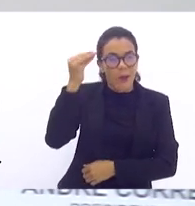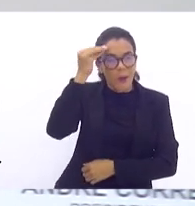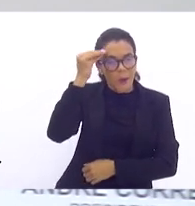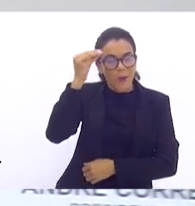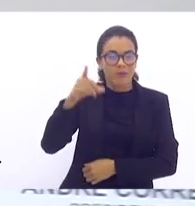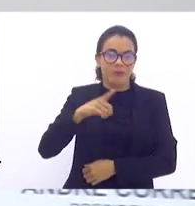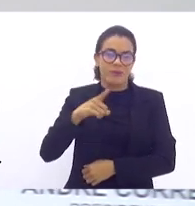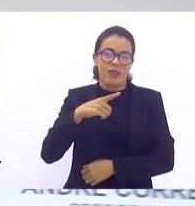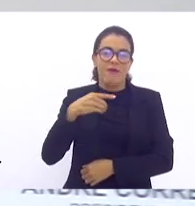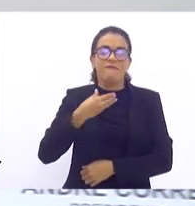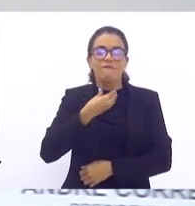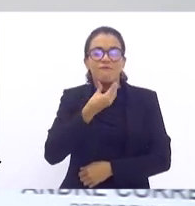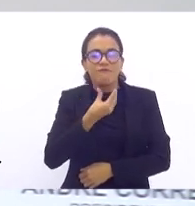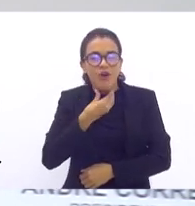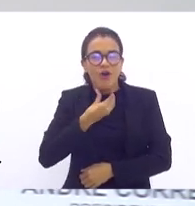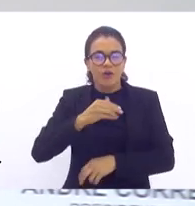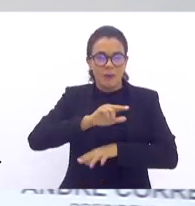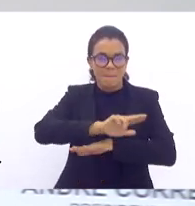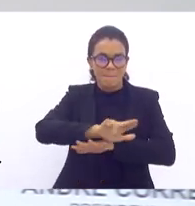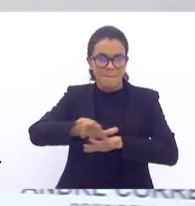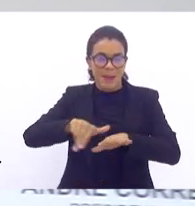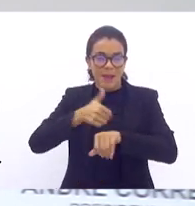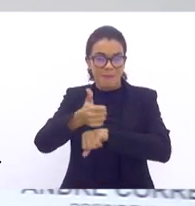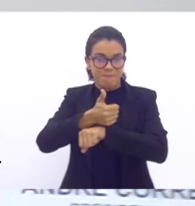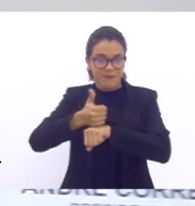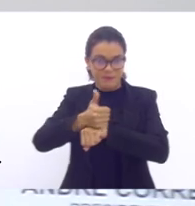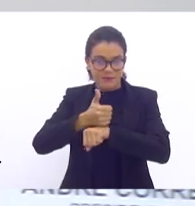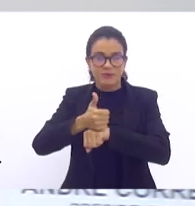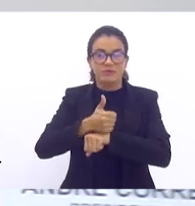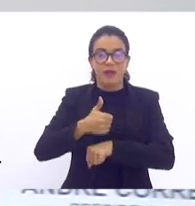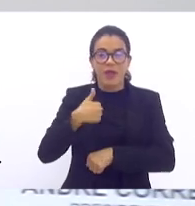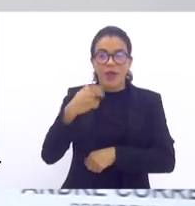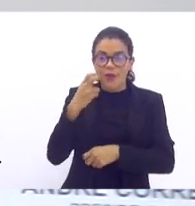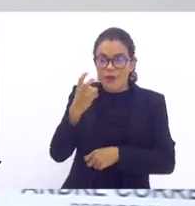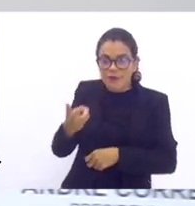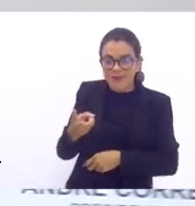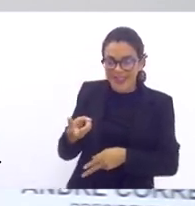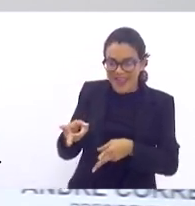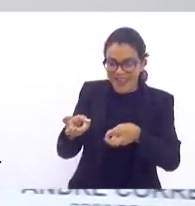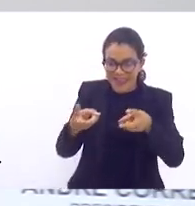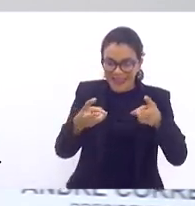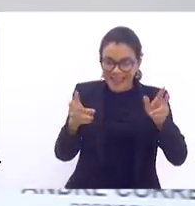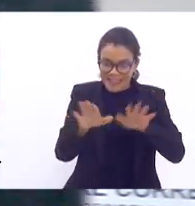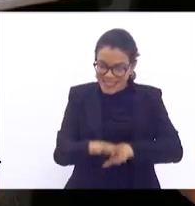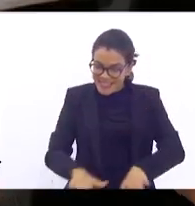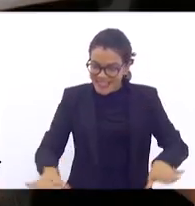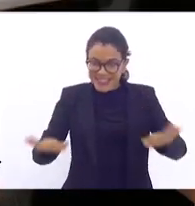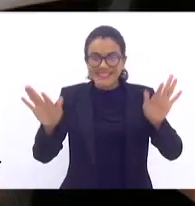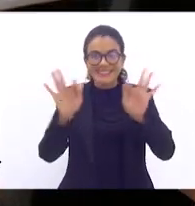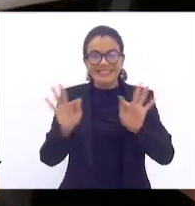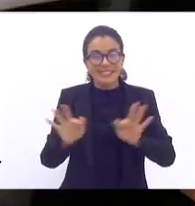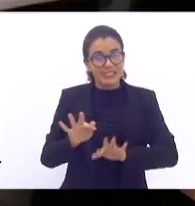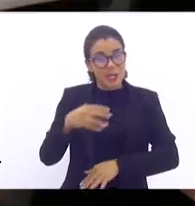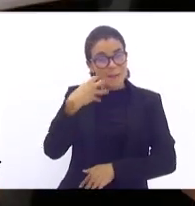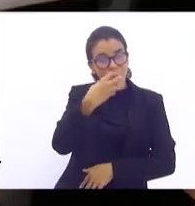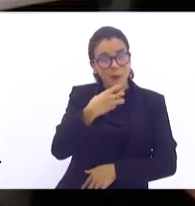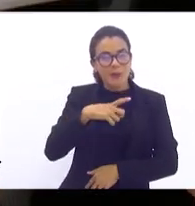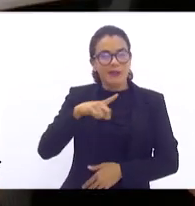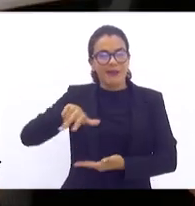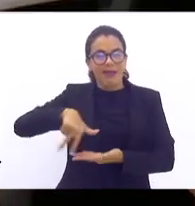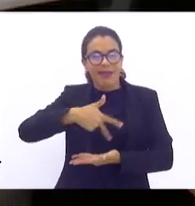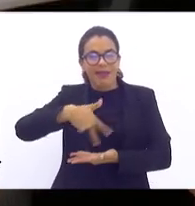que tinha o fone de órgão e que ali eu vi a felicidade dessas crianças tinha música tinha dança Então